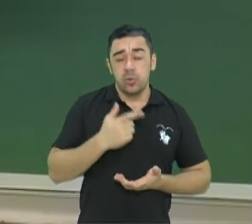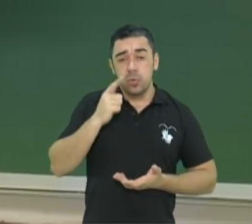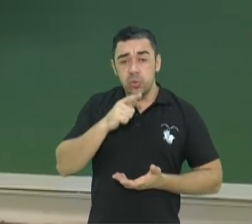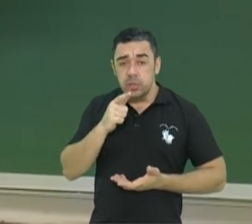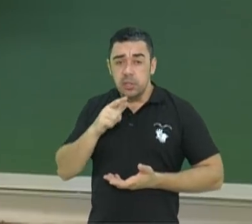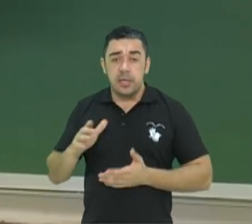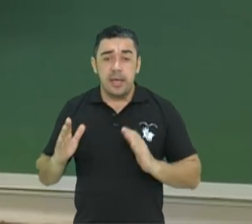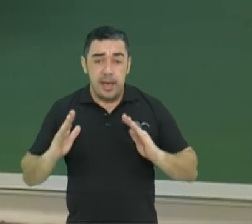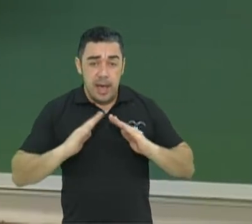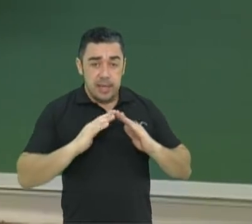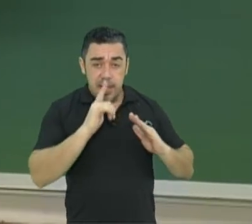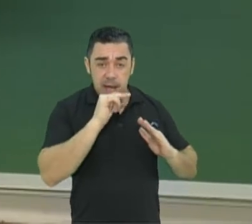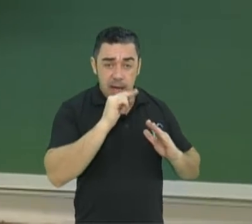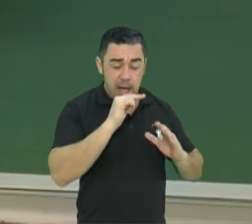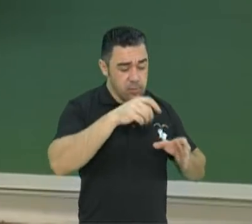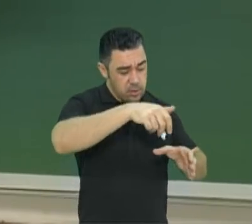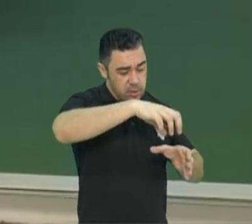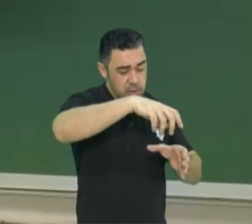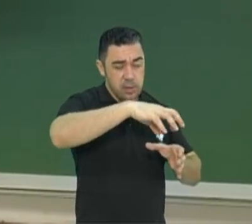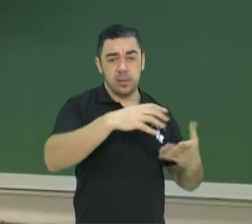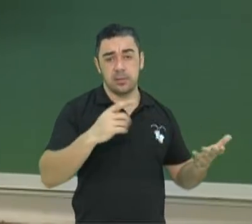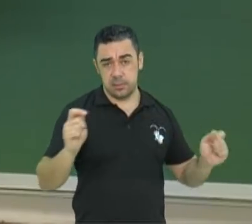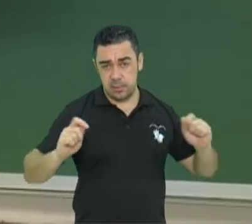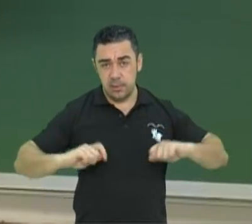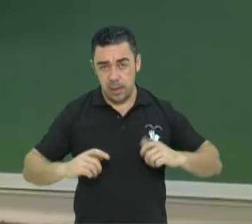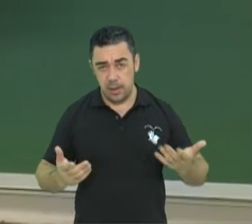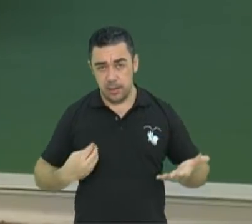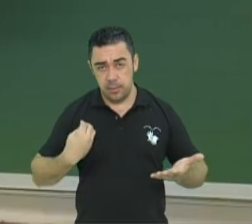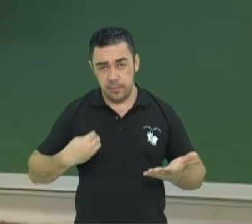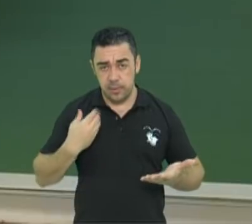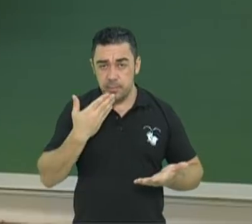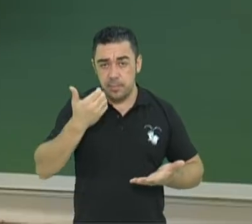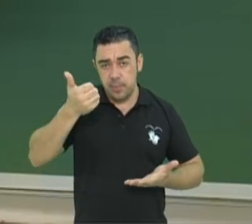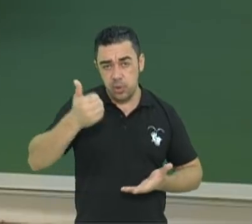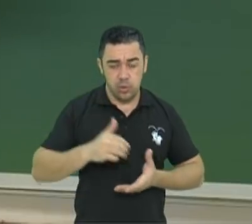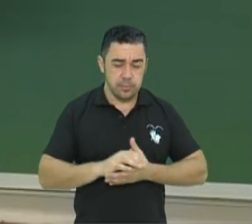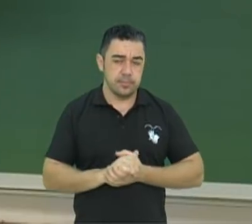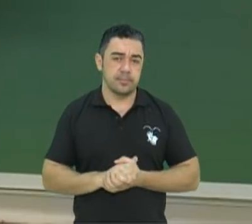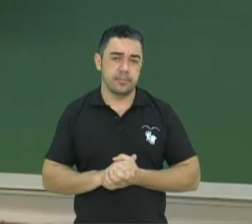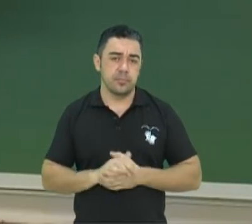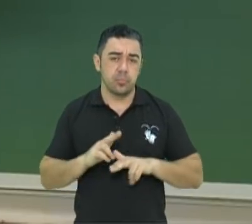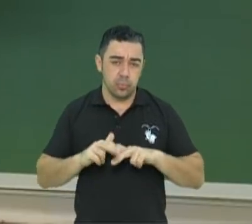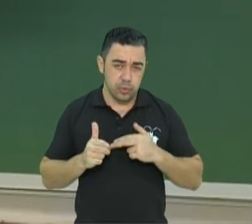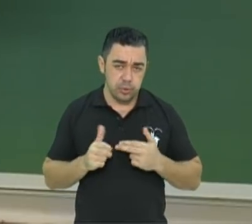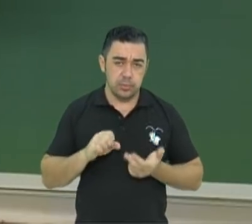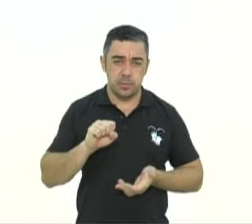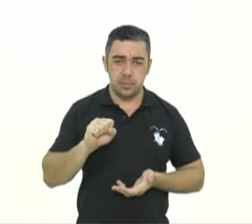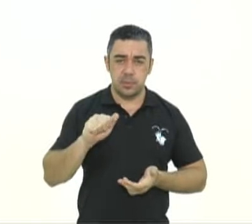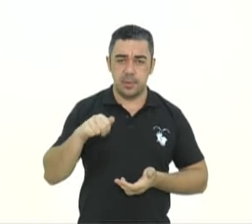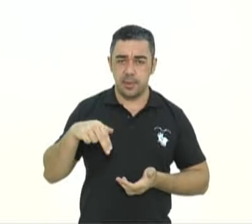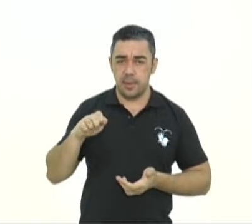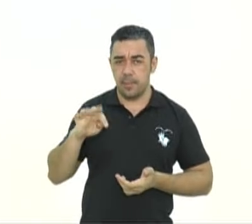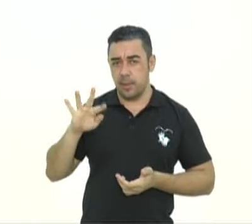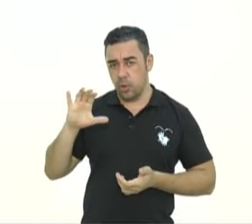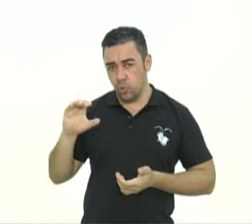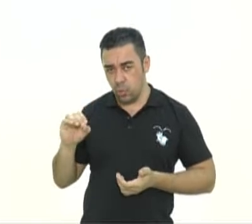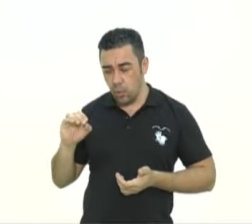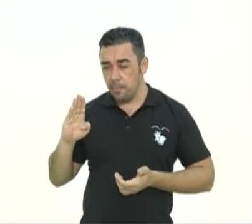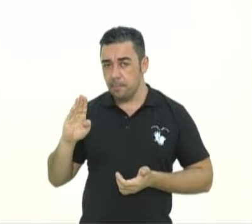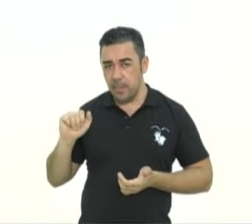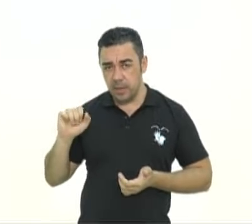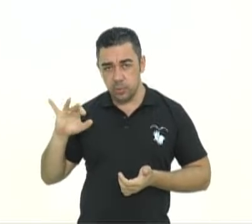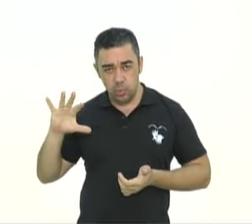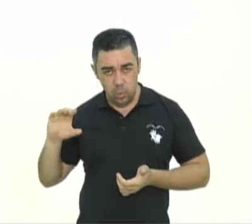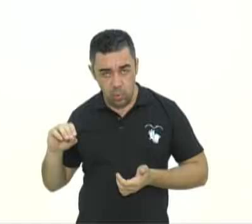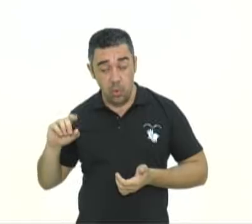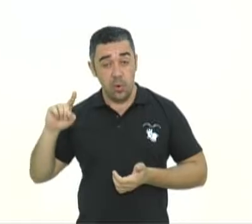as melhores condições na nossa água, enfim, na nossa vida. Portanto, saneamento básico é